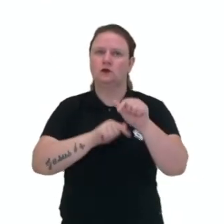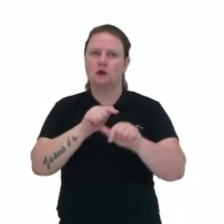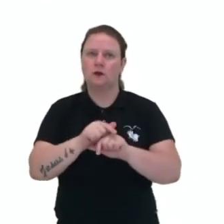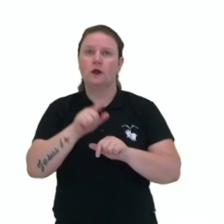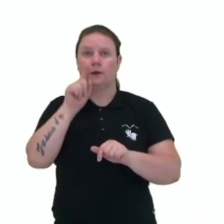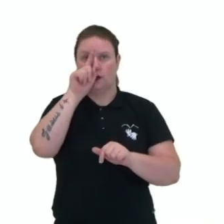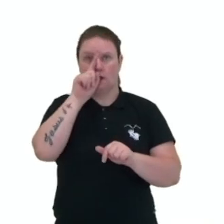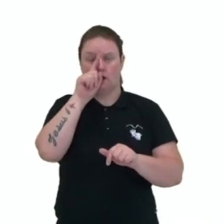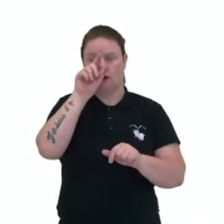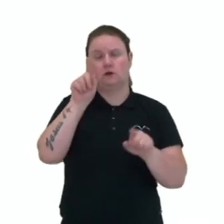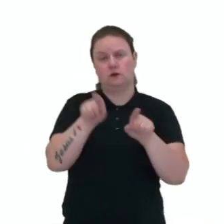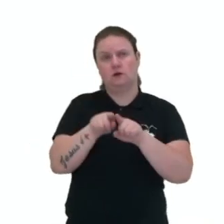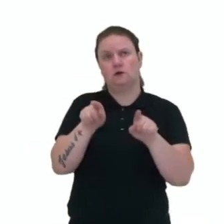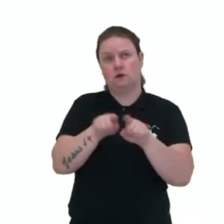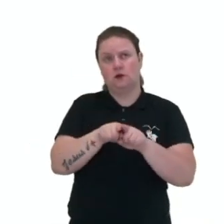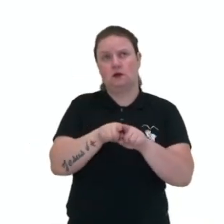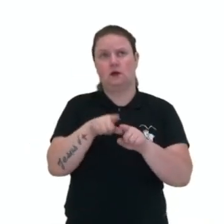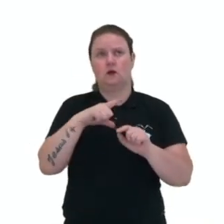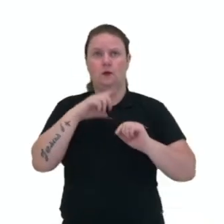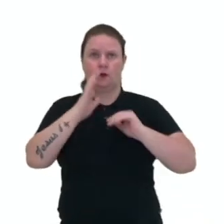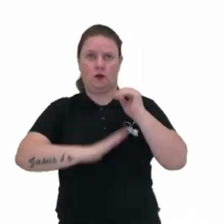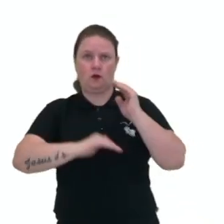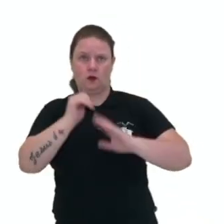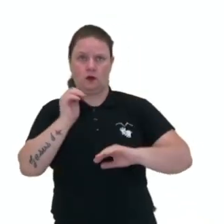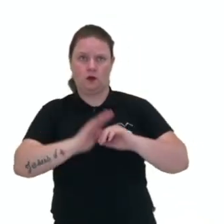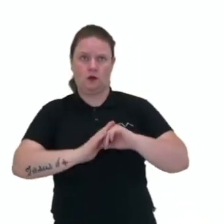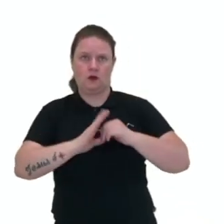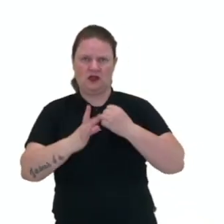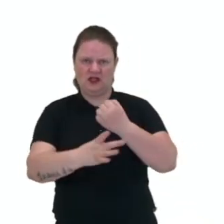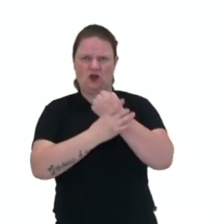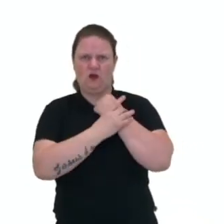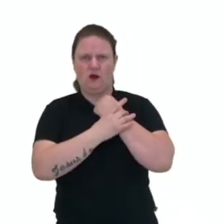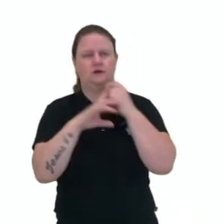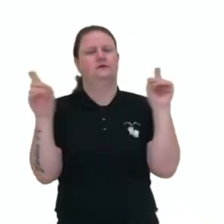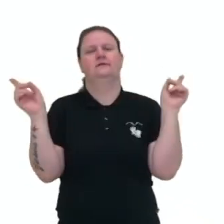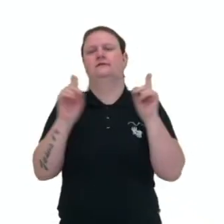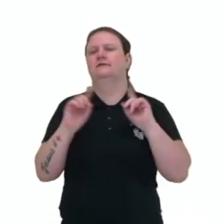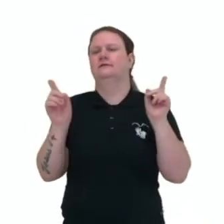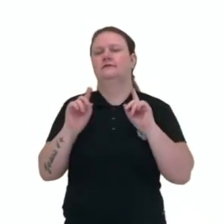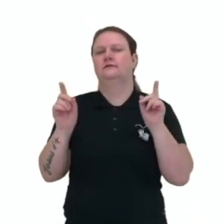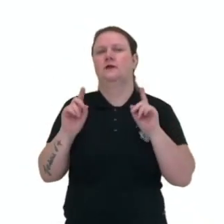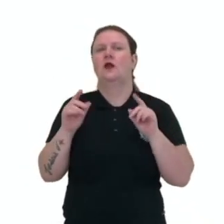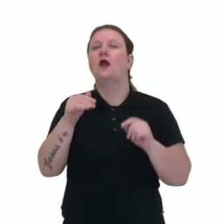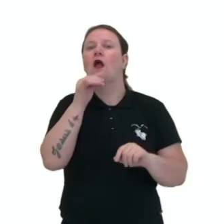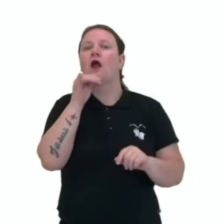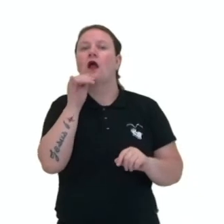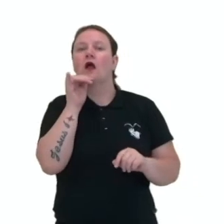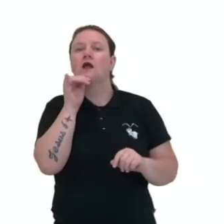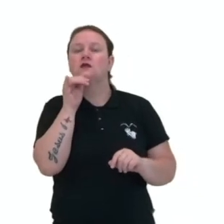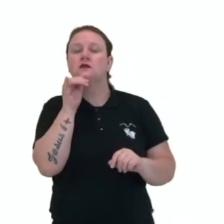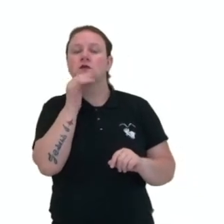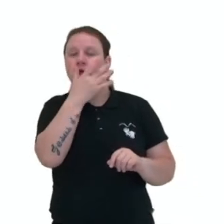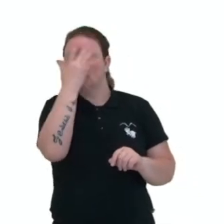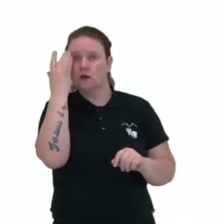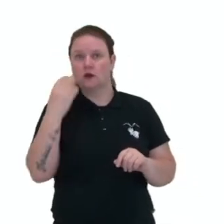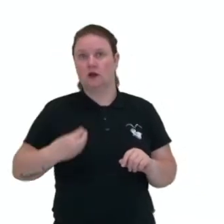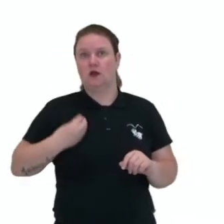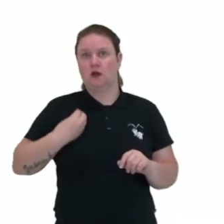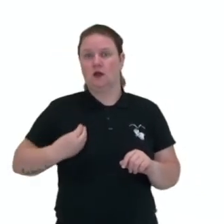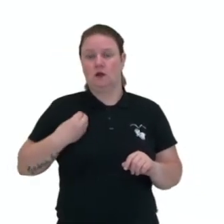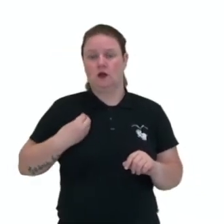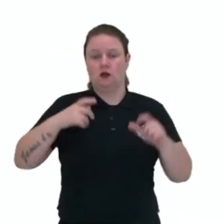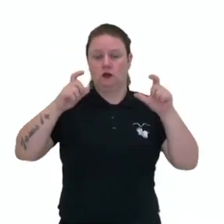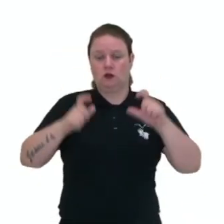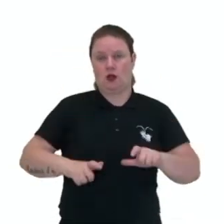diários? Sim. Fala das profissões que trabalham com segurança? Não. Cita exemplos de pessoas que moram em áreas de risco? Não